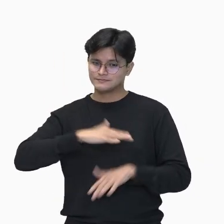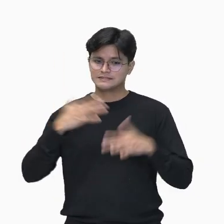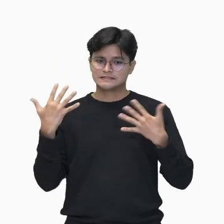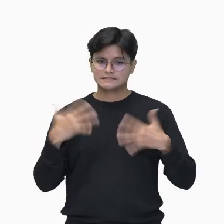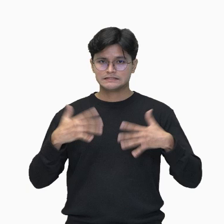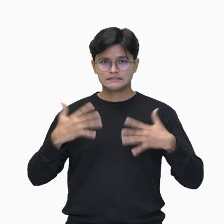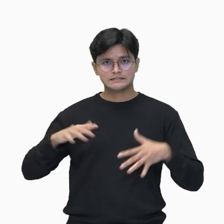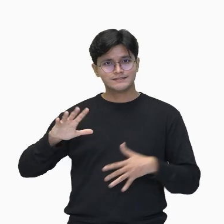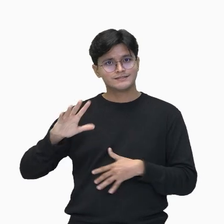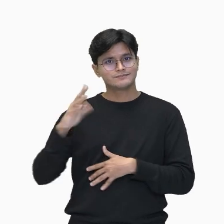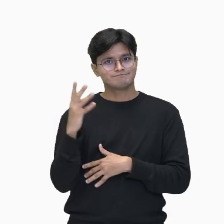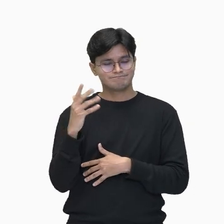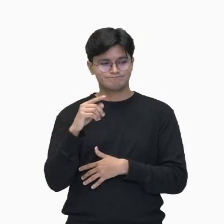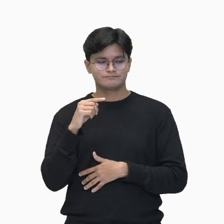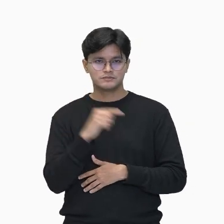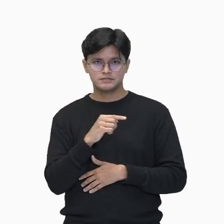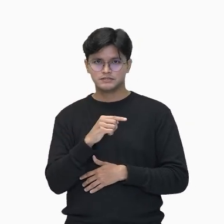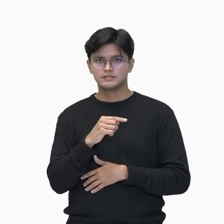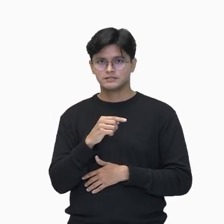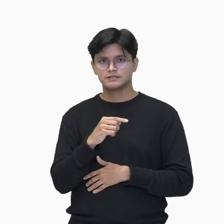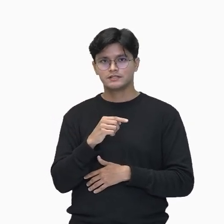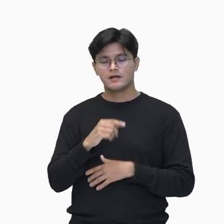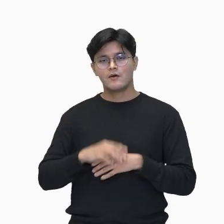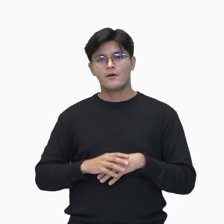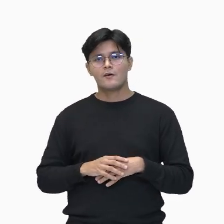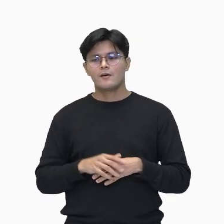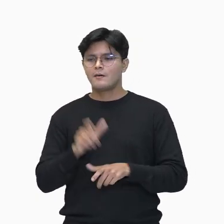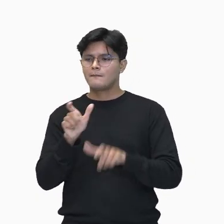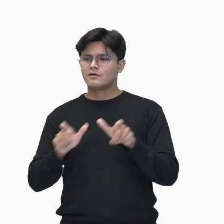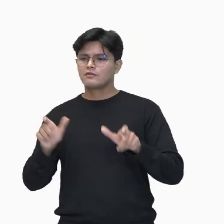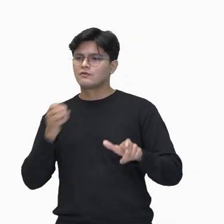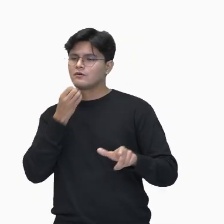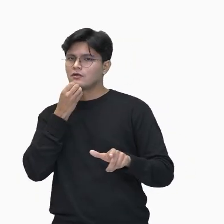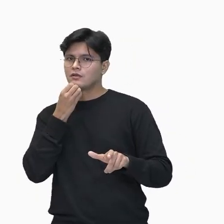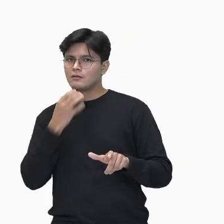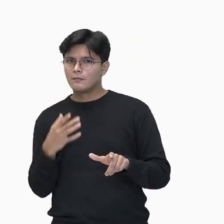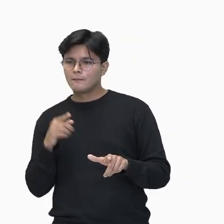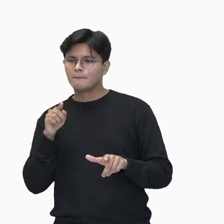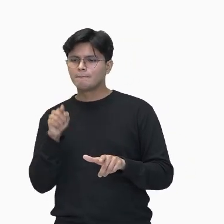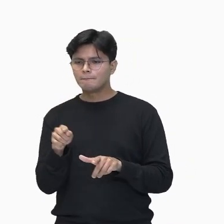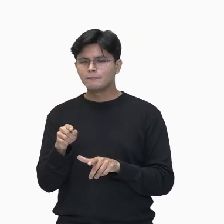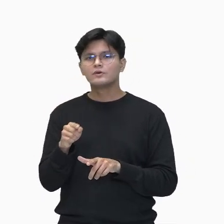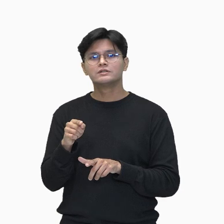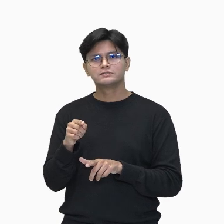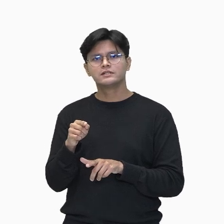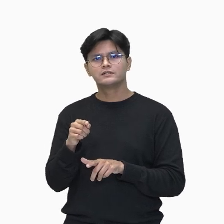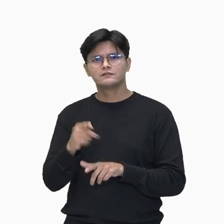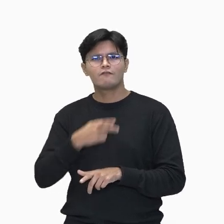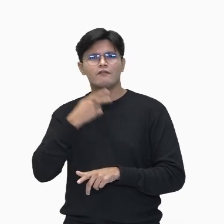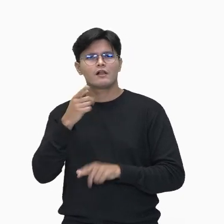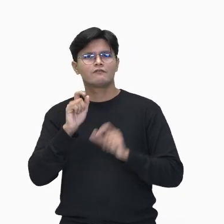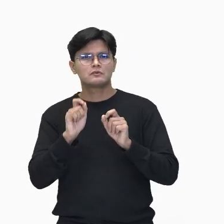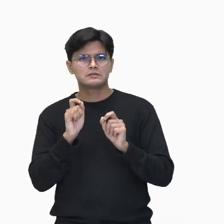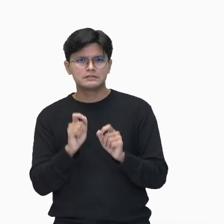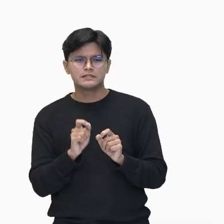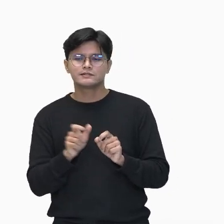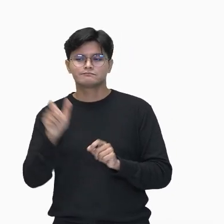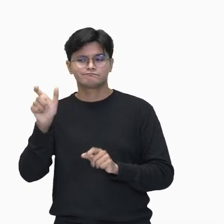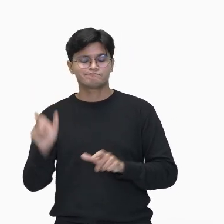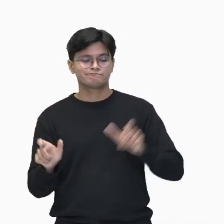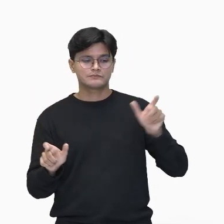todos os bons que a ouviam que os reis erraram muito faltando a sua